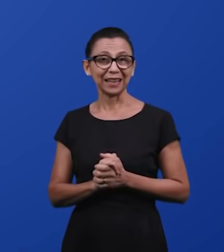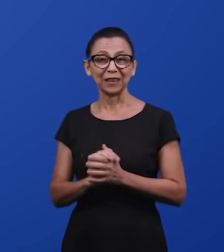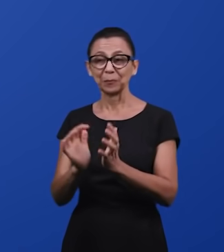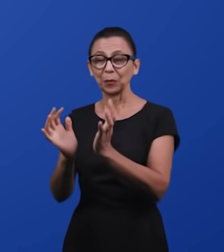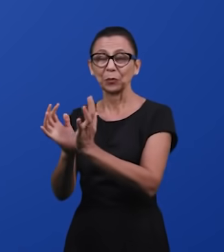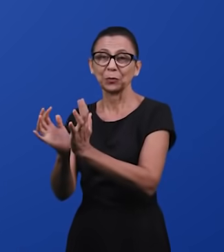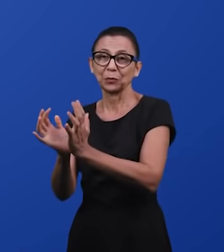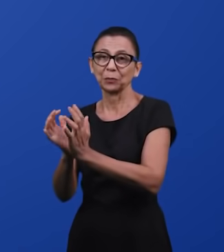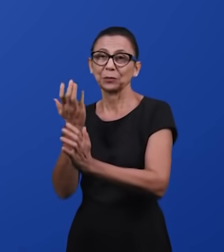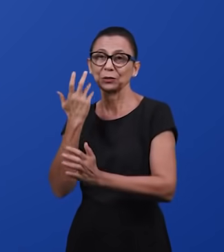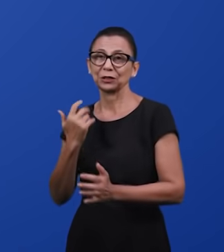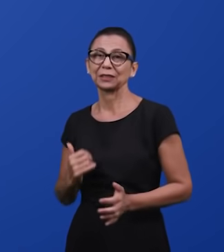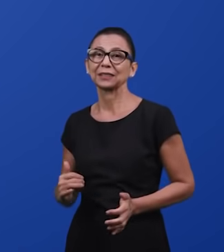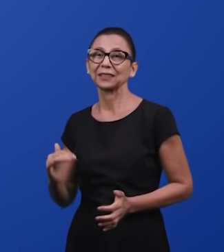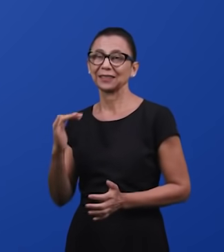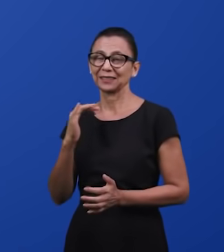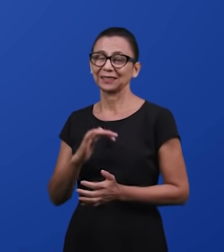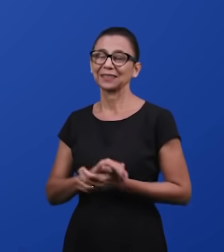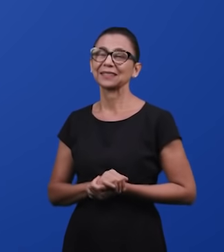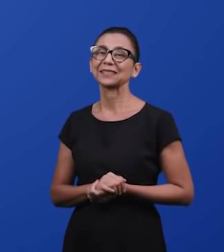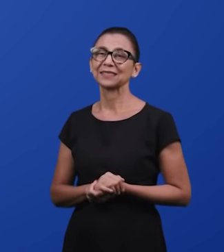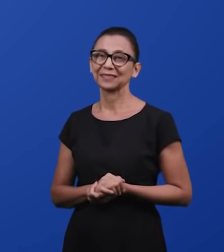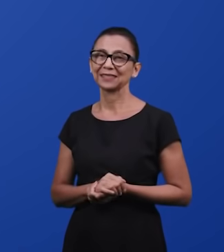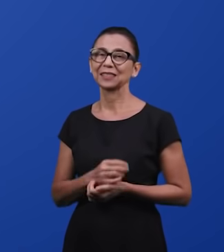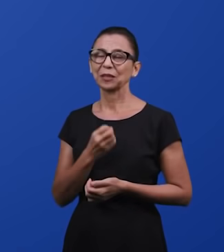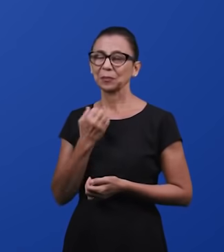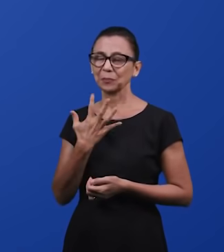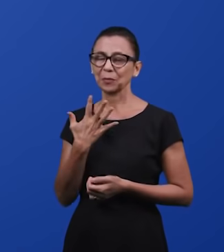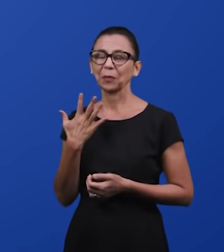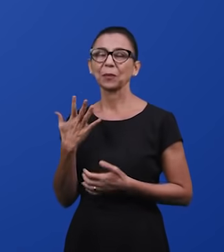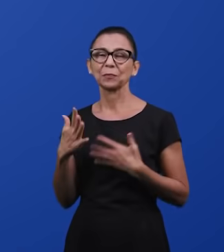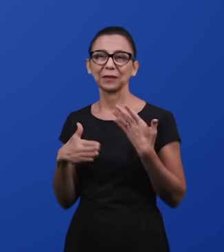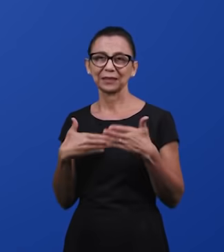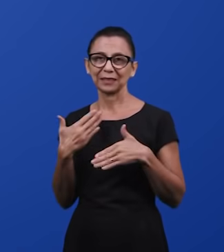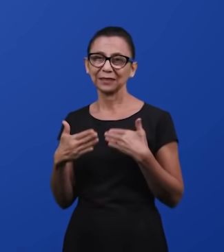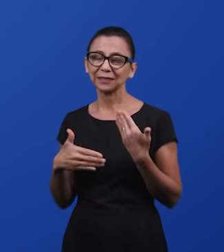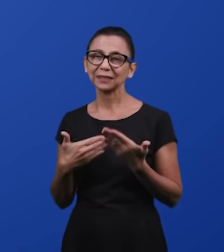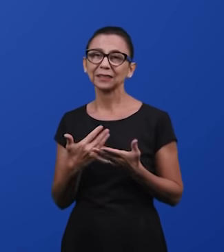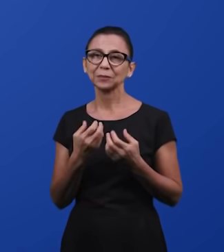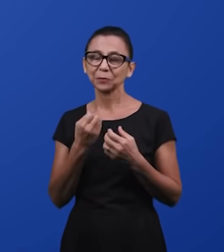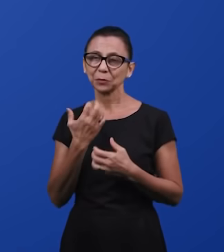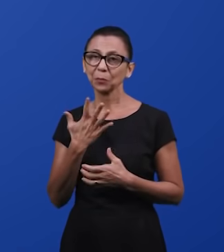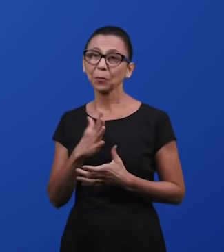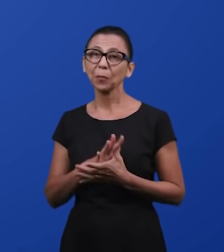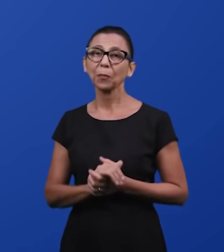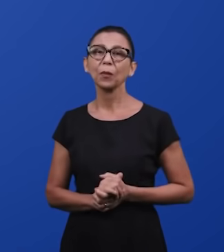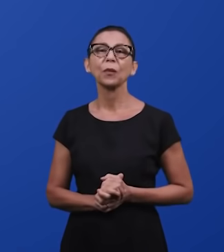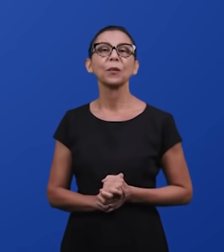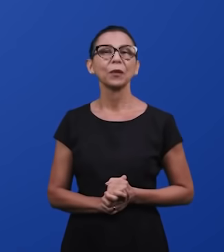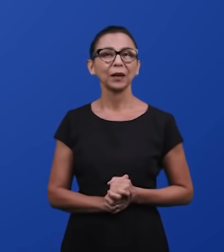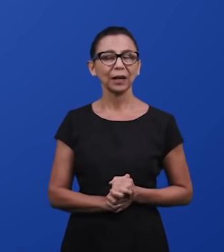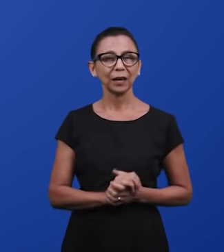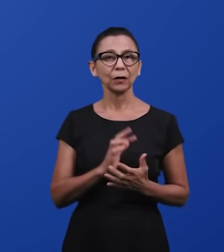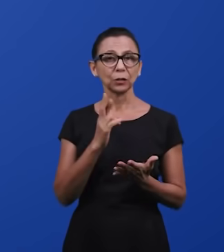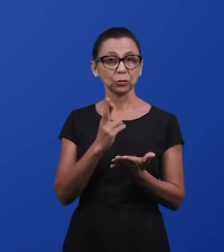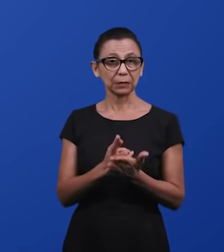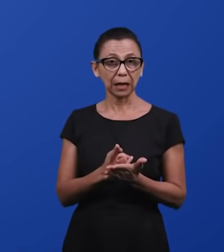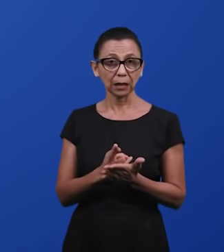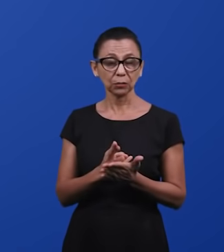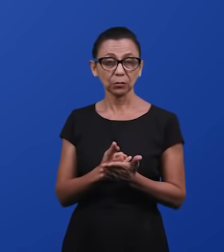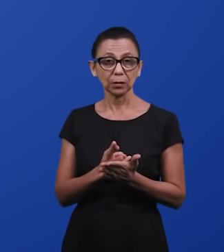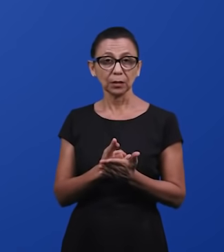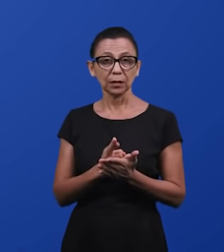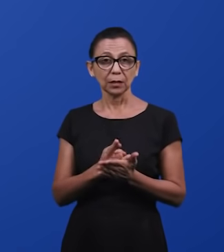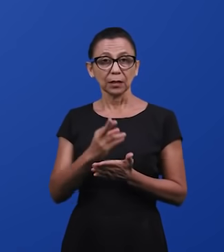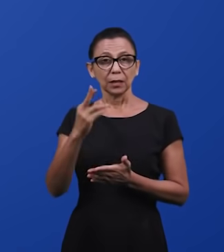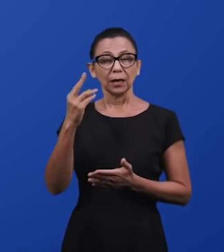dirigidas a elas e também para participarem desse momento. Para nós tem sido uma grande bênção e tem refletido em todo o aspecto da vida espiritual